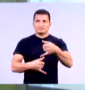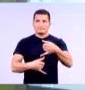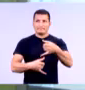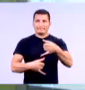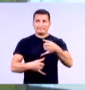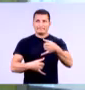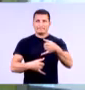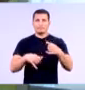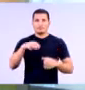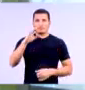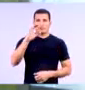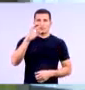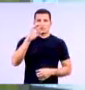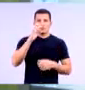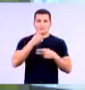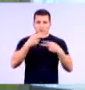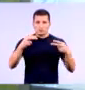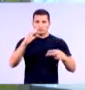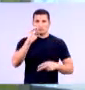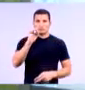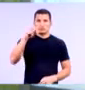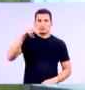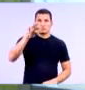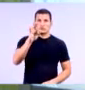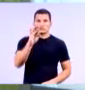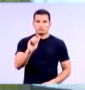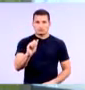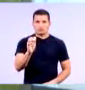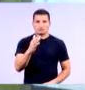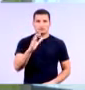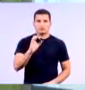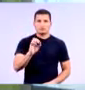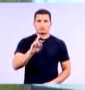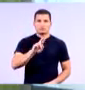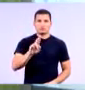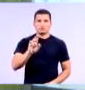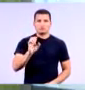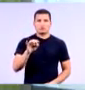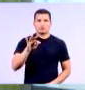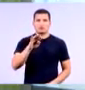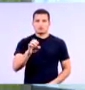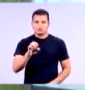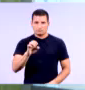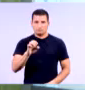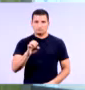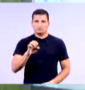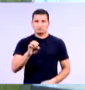conta corrente, o nosso exemplo que nós estamos utilizando na sala de aula, né, nessa aula, desculpa,